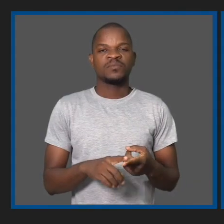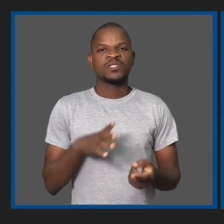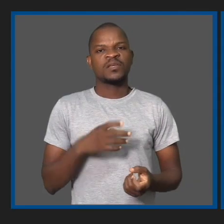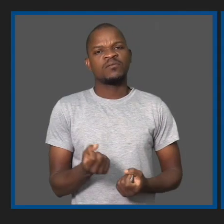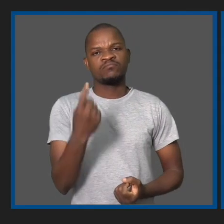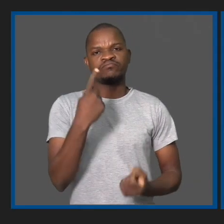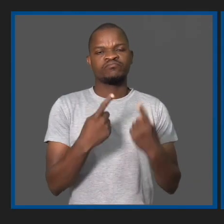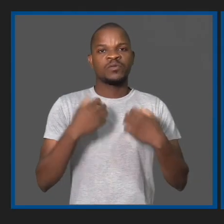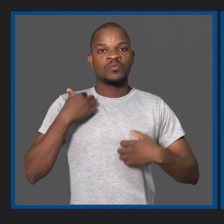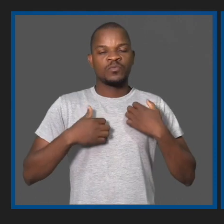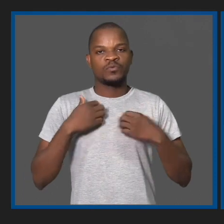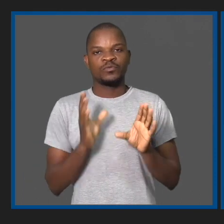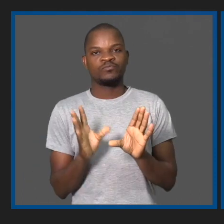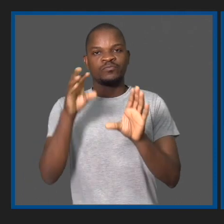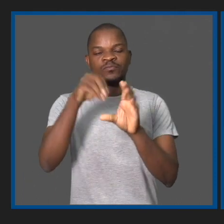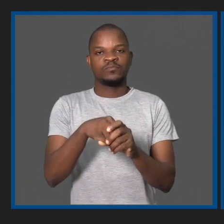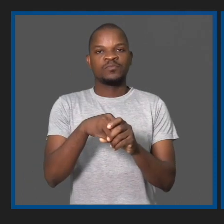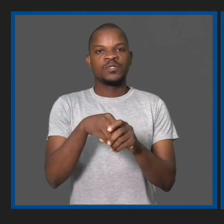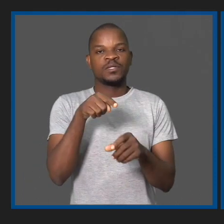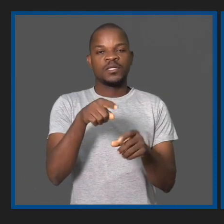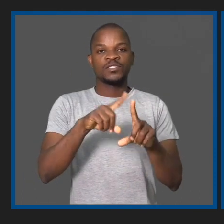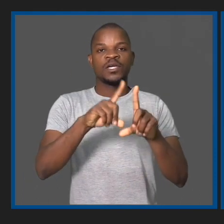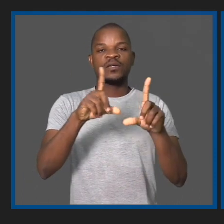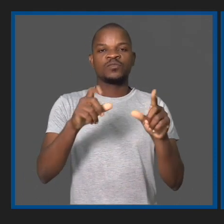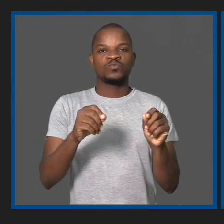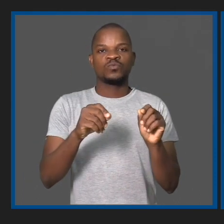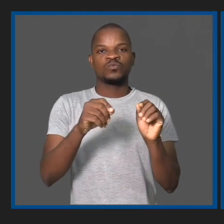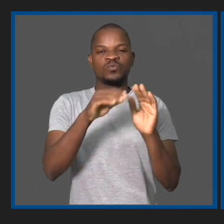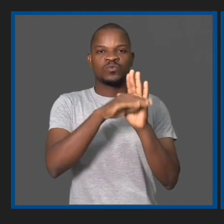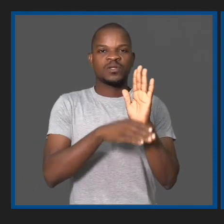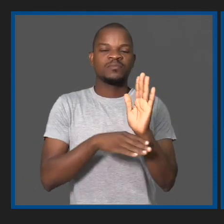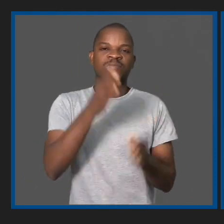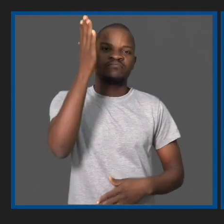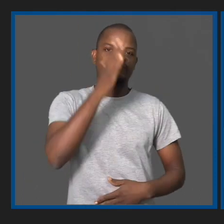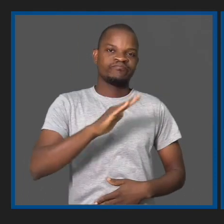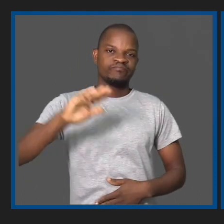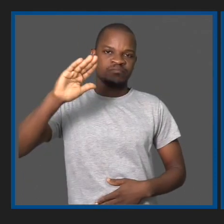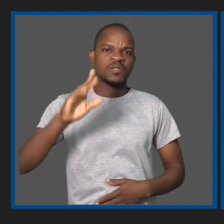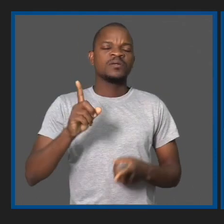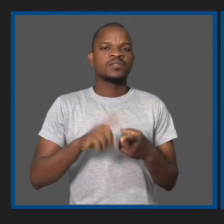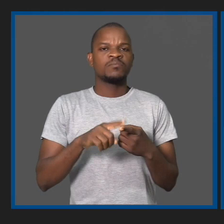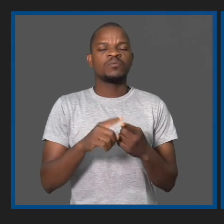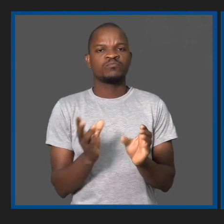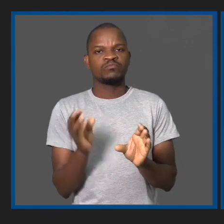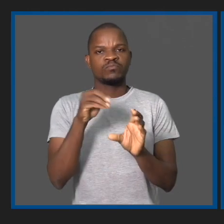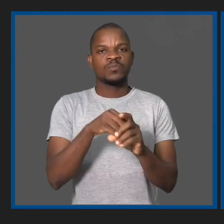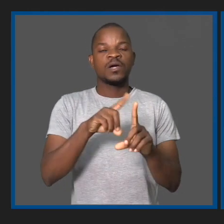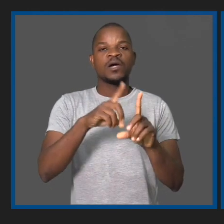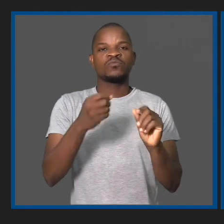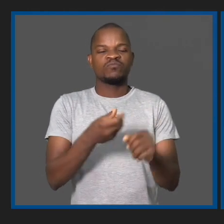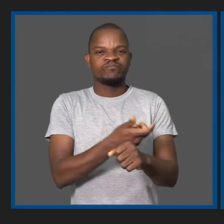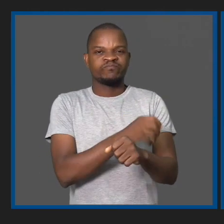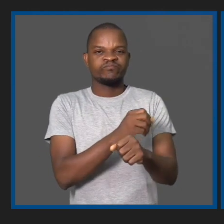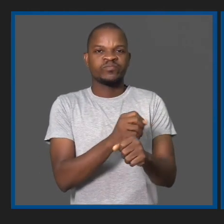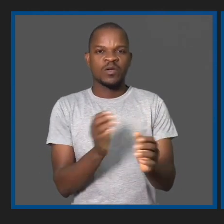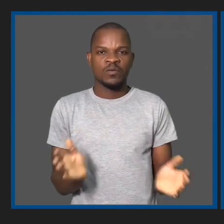preocupações que constam nesta agenda ou nesta consulta para a agenda nacional. Uma delas é a questão